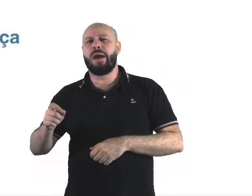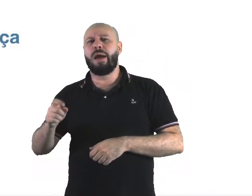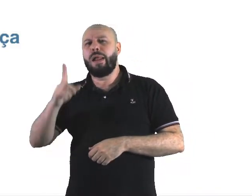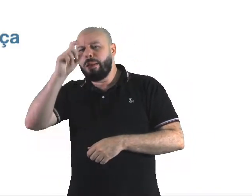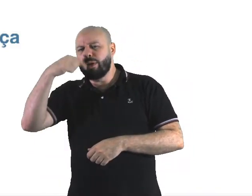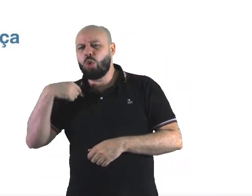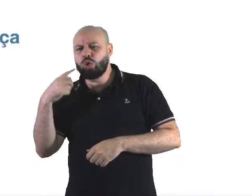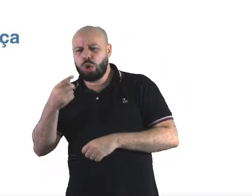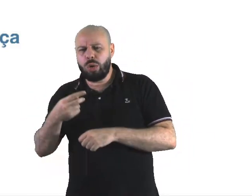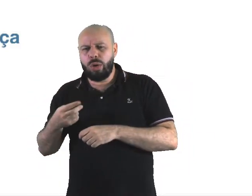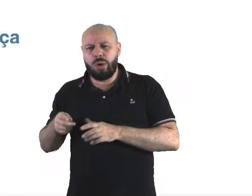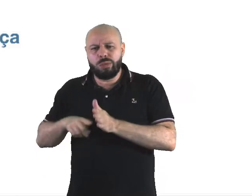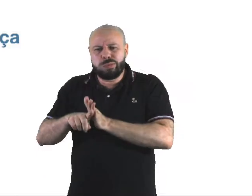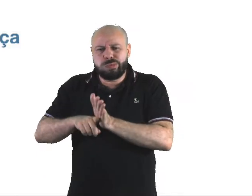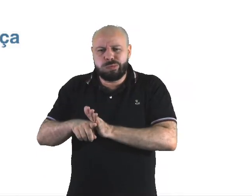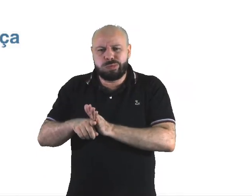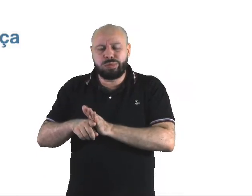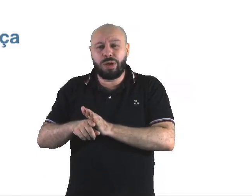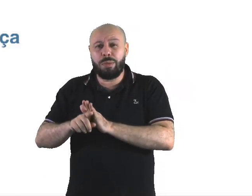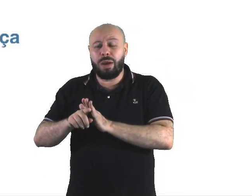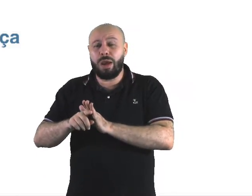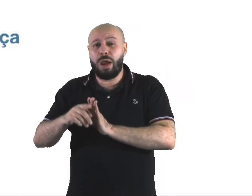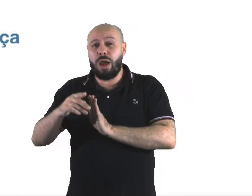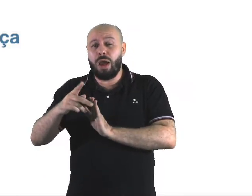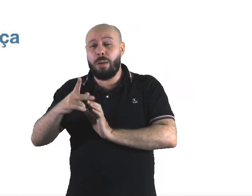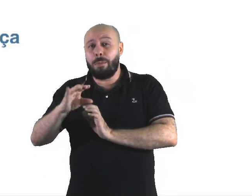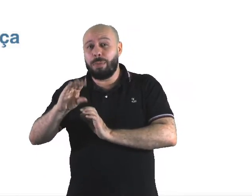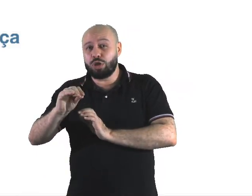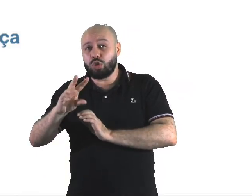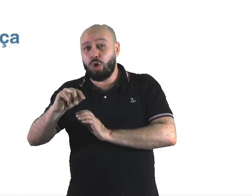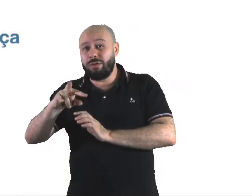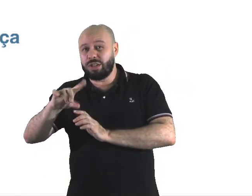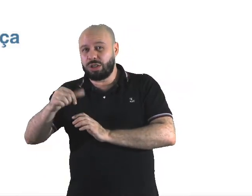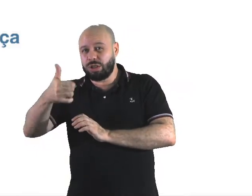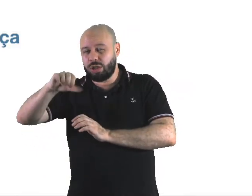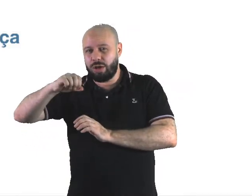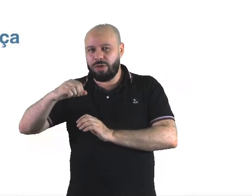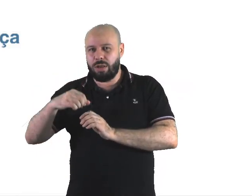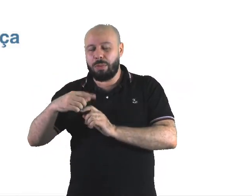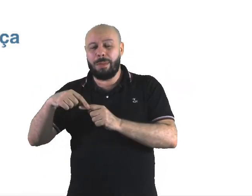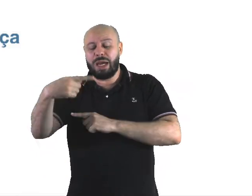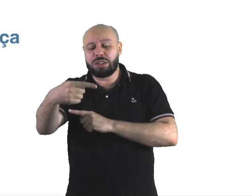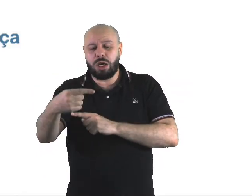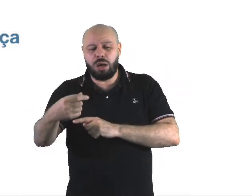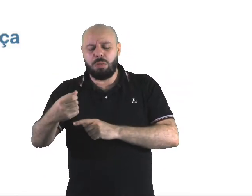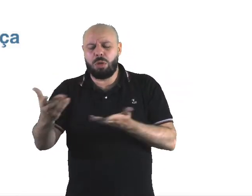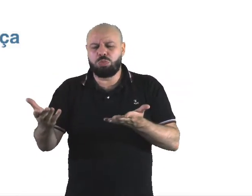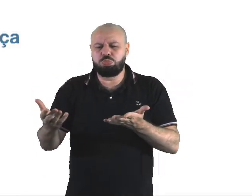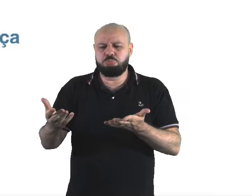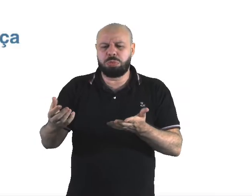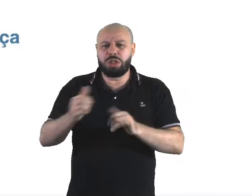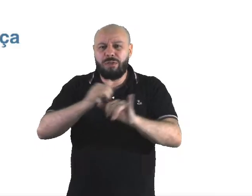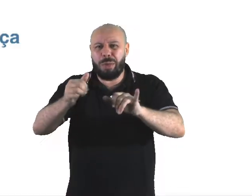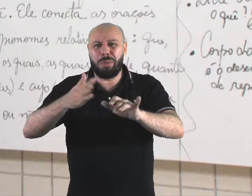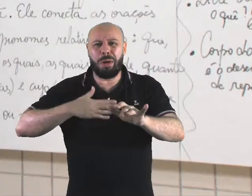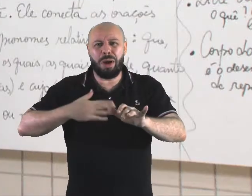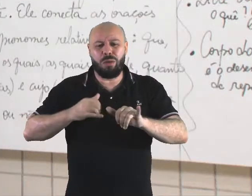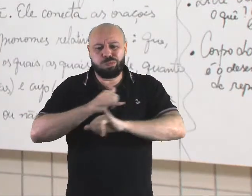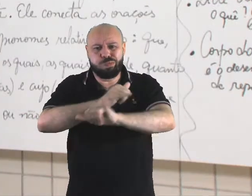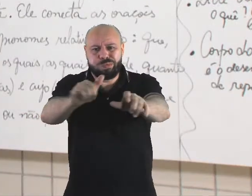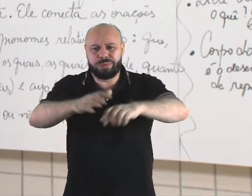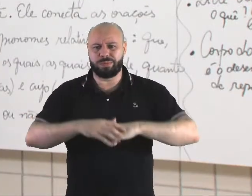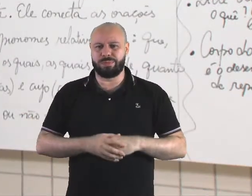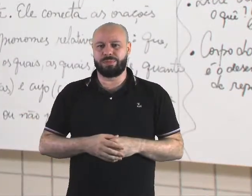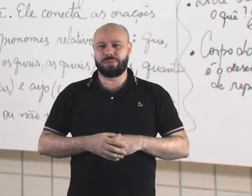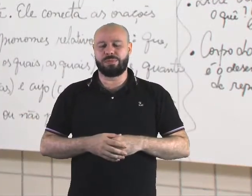últimos exames pós-Covid-19 e meus dados foram expostos. Onde eu posso trocar em que?